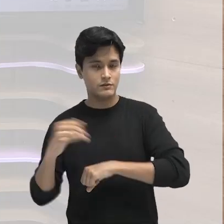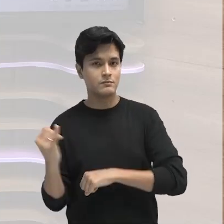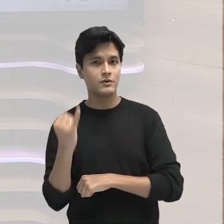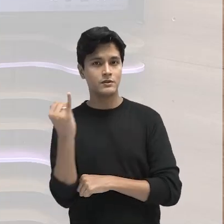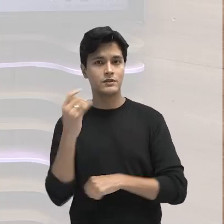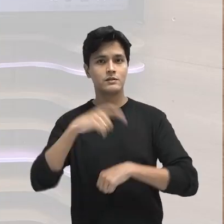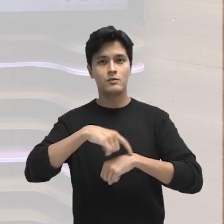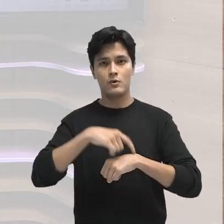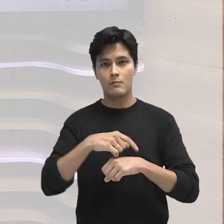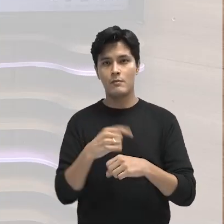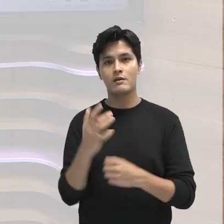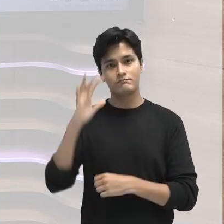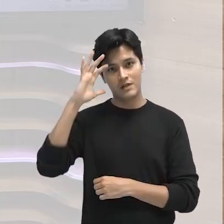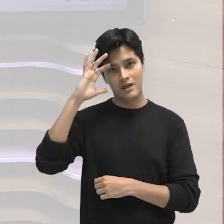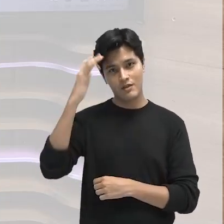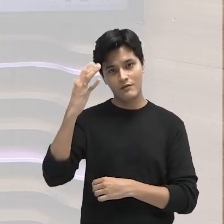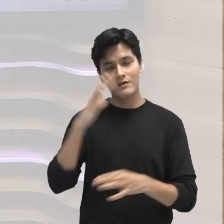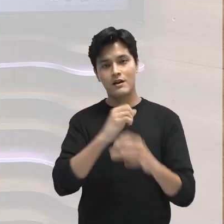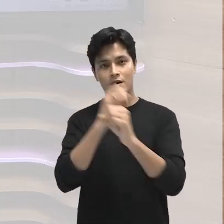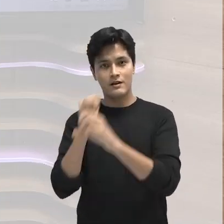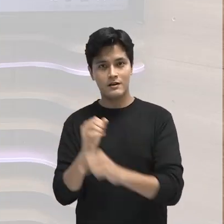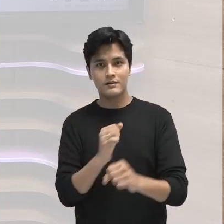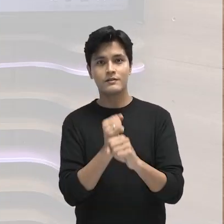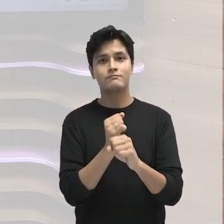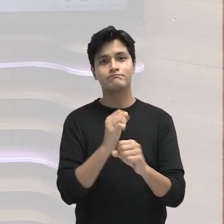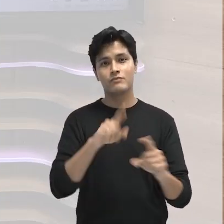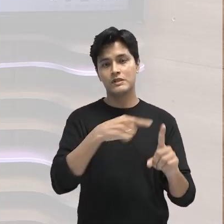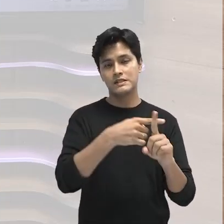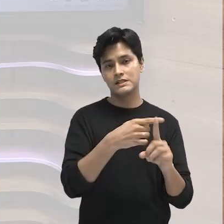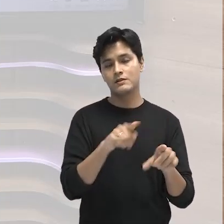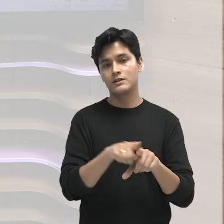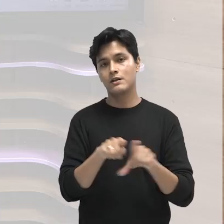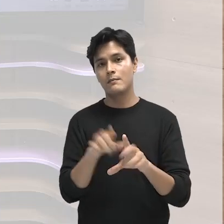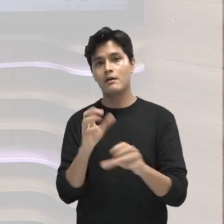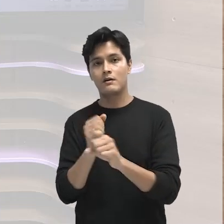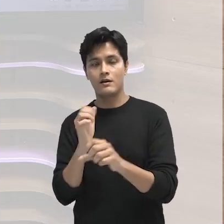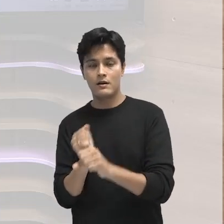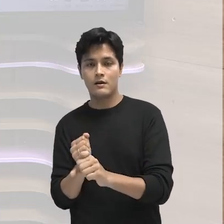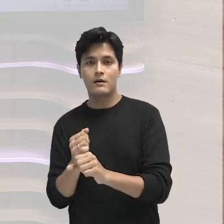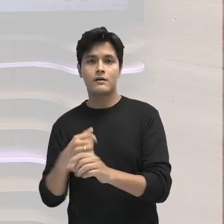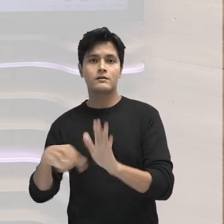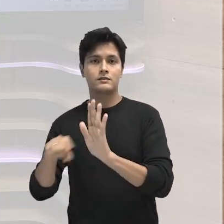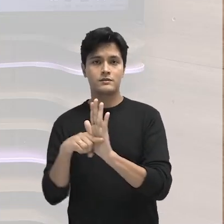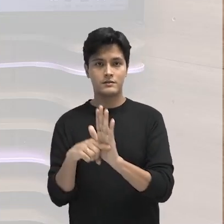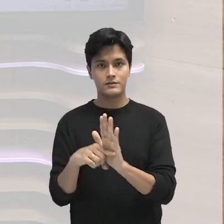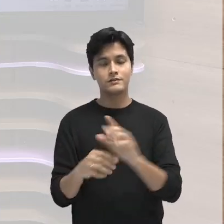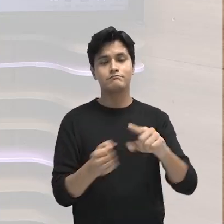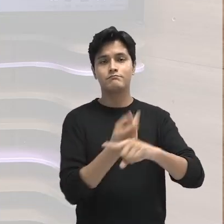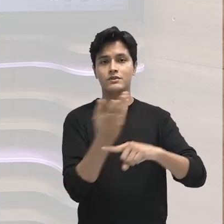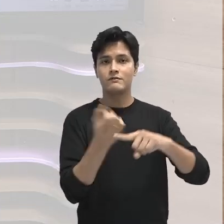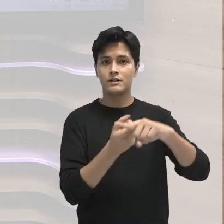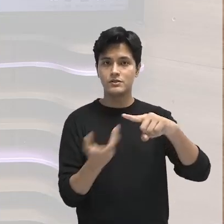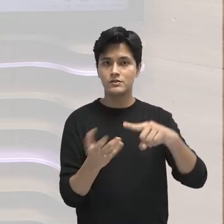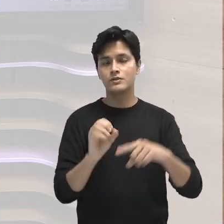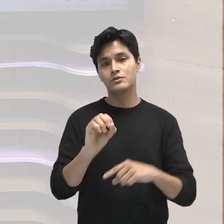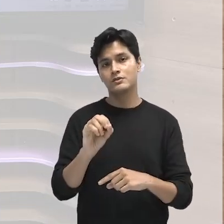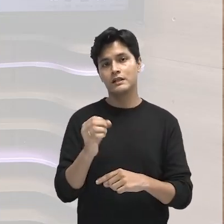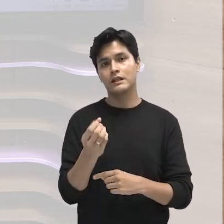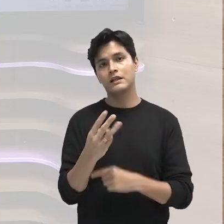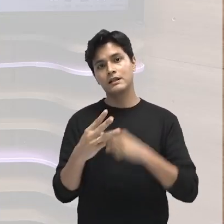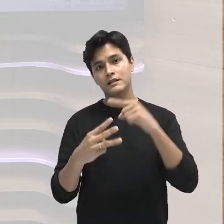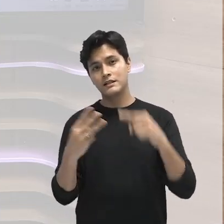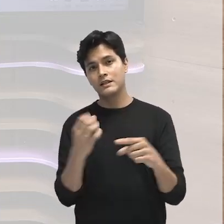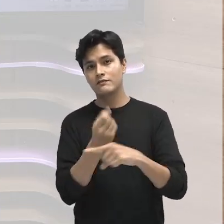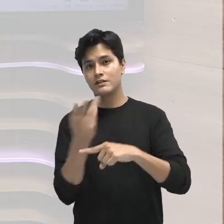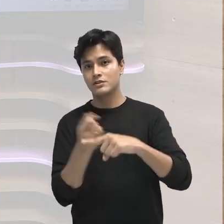realizar operações de adições e subtrações entre frações, com três frações ou mais, inclusive, também,